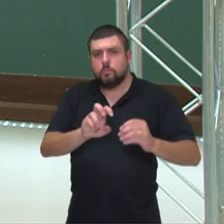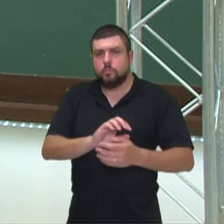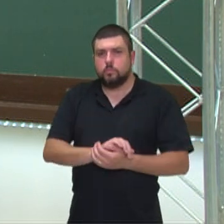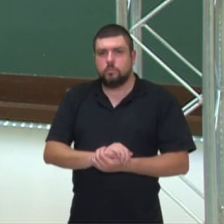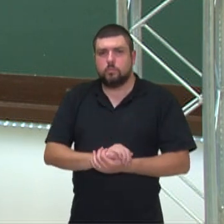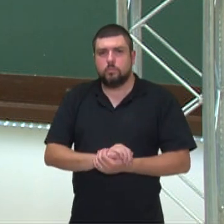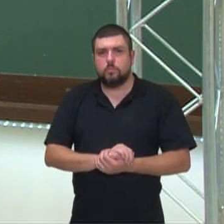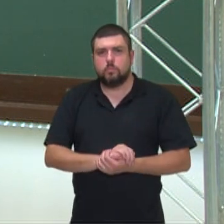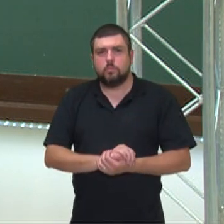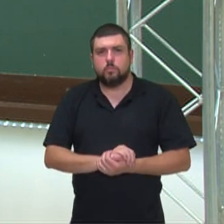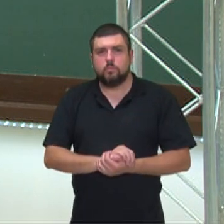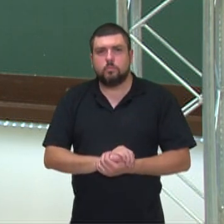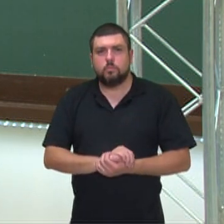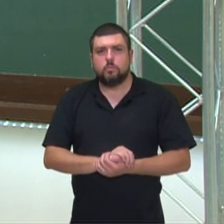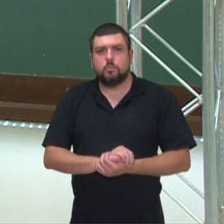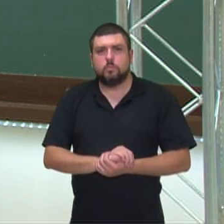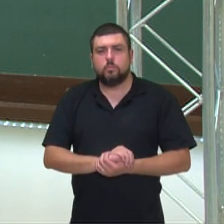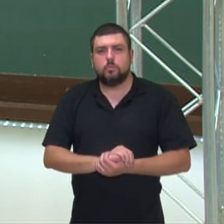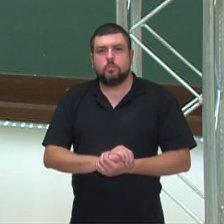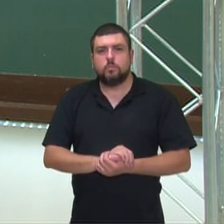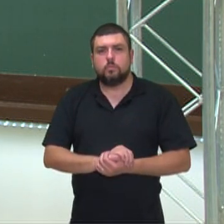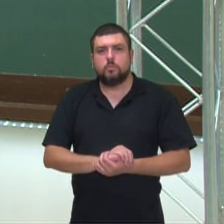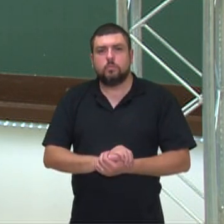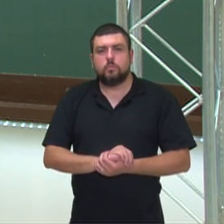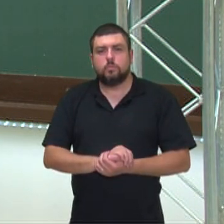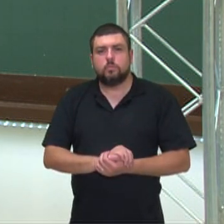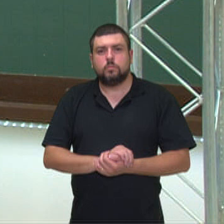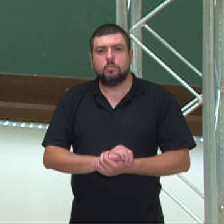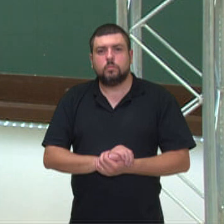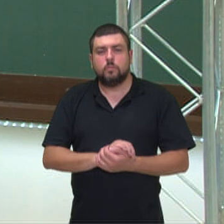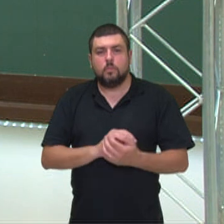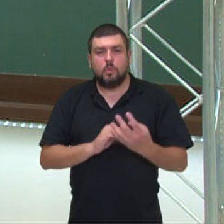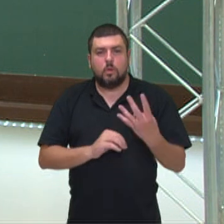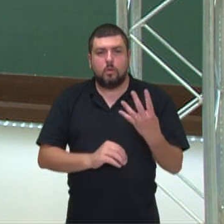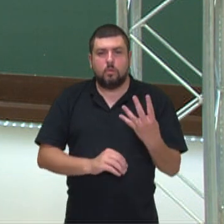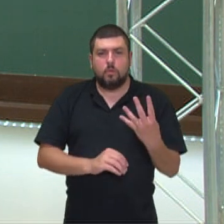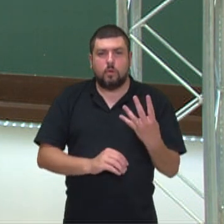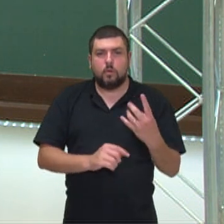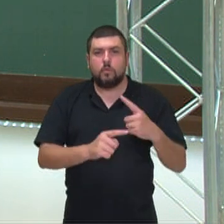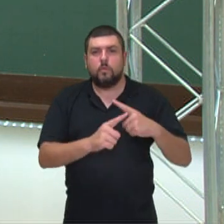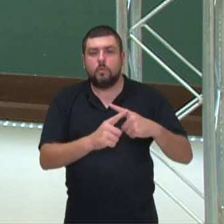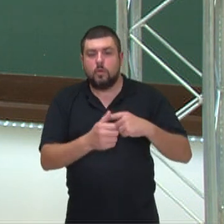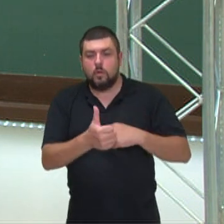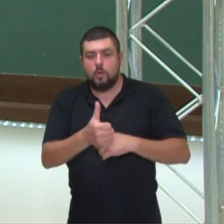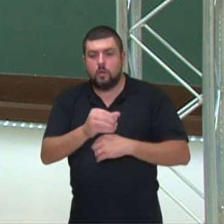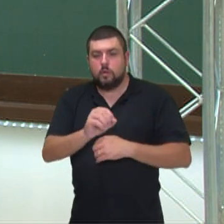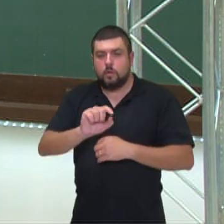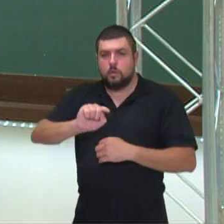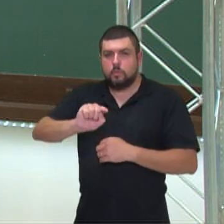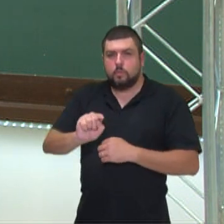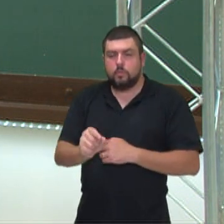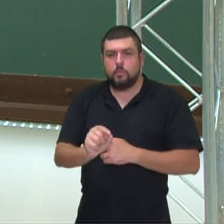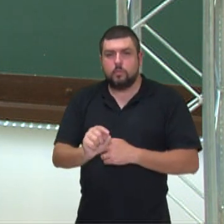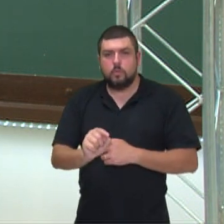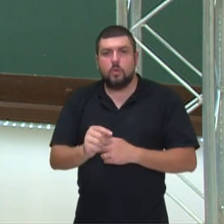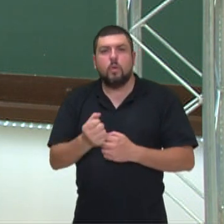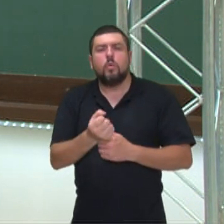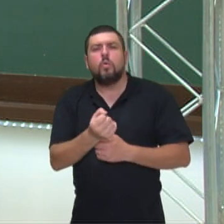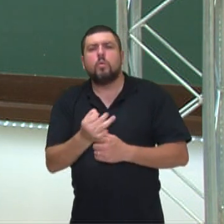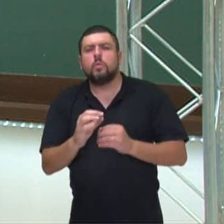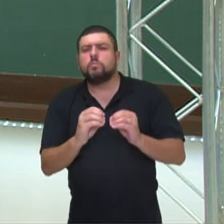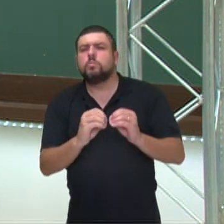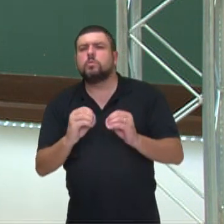Agora, o 4 vezes 10.000. O 10.000 tem quantos zeros? Tem 4 zeros. Então vai ficar o